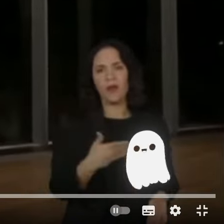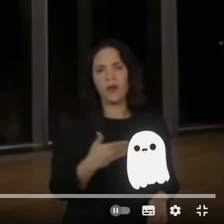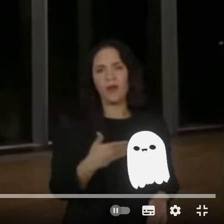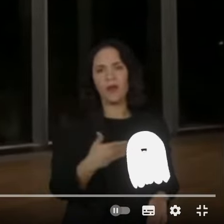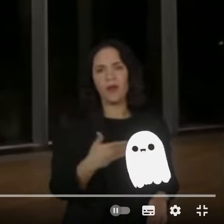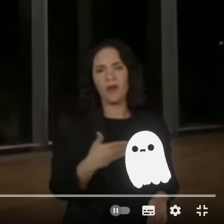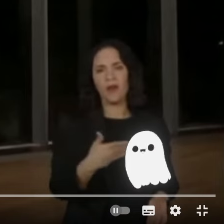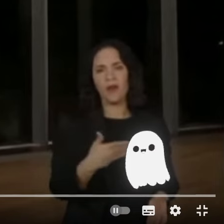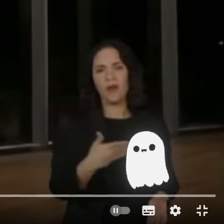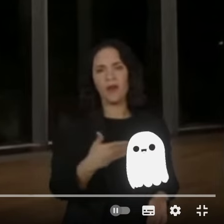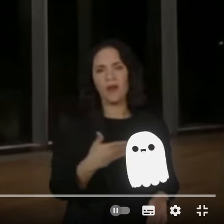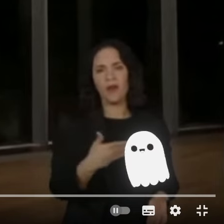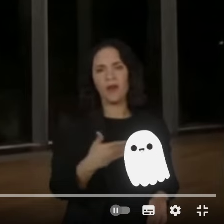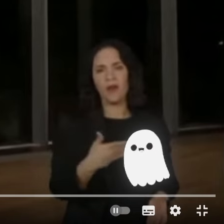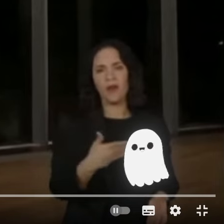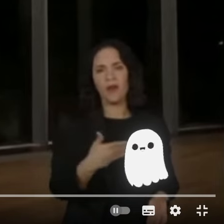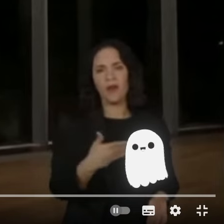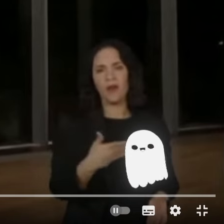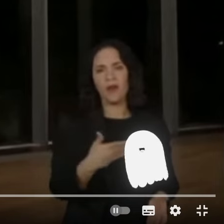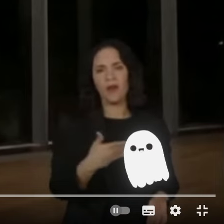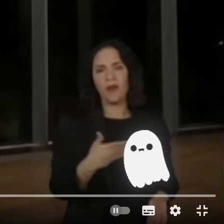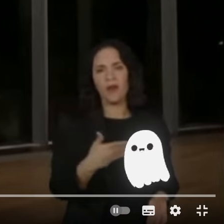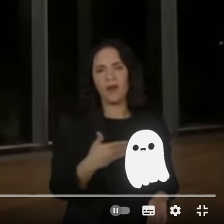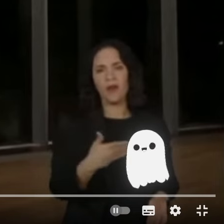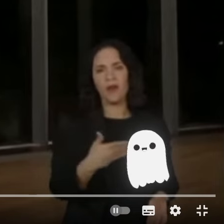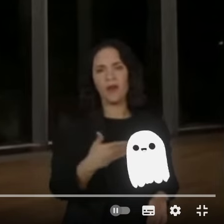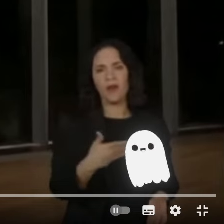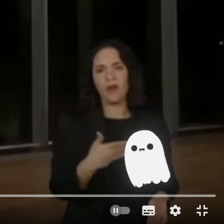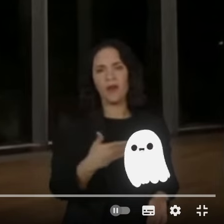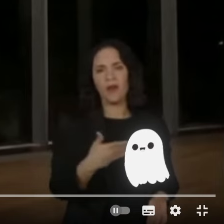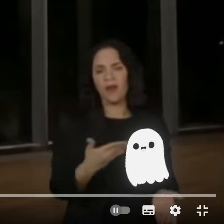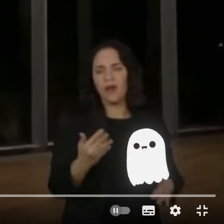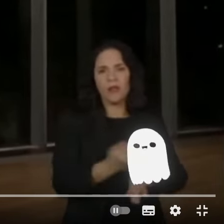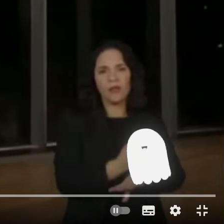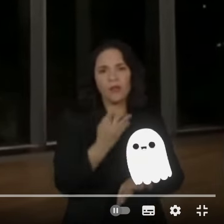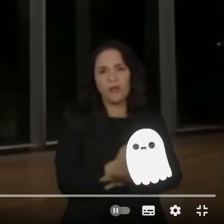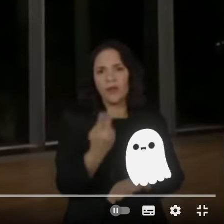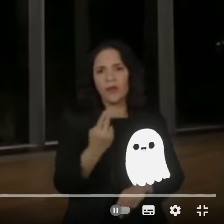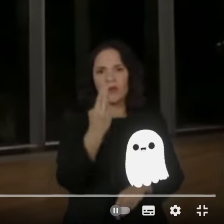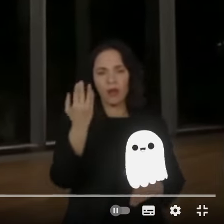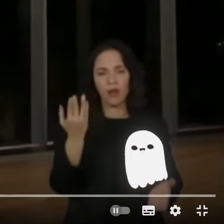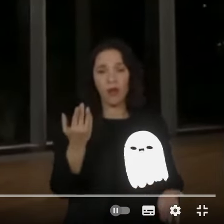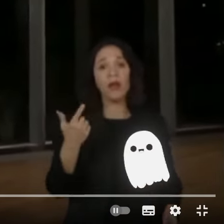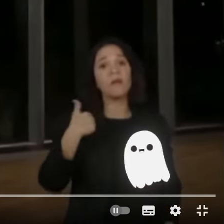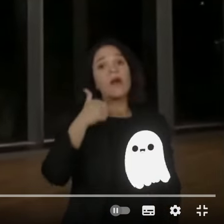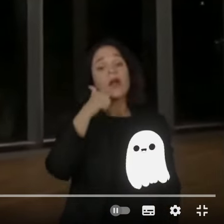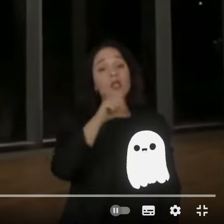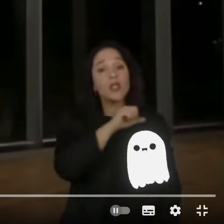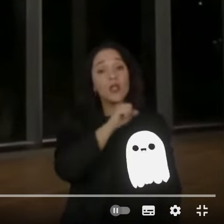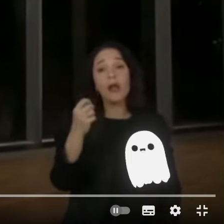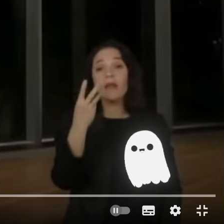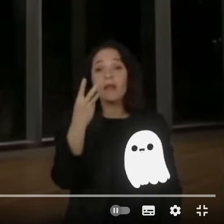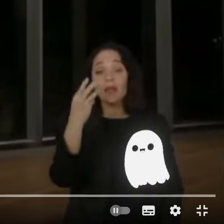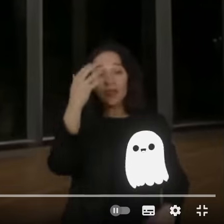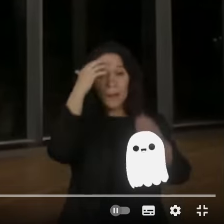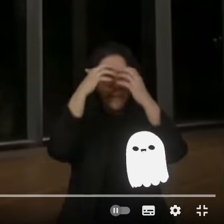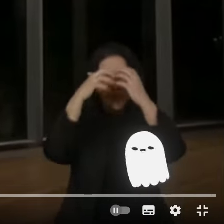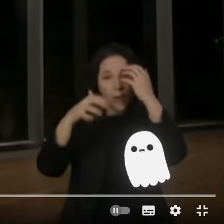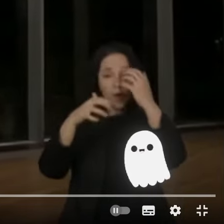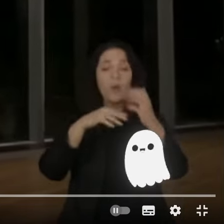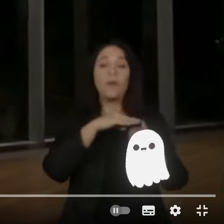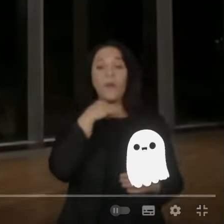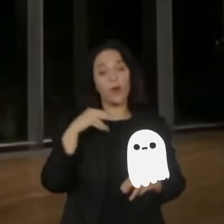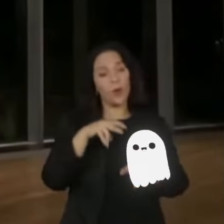Eu deixei ele na tela enquanto falava, né, mano? Foi mal. Ela teve três AVCs e morreu muito por causa